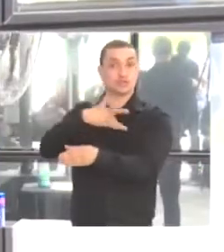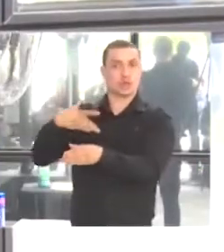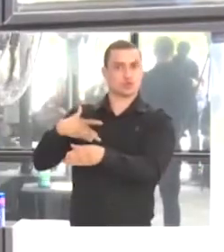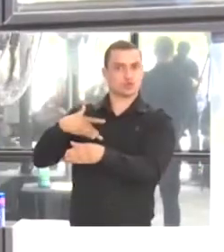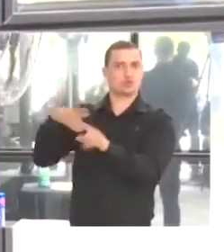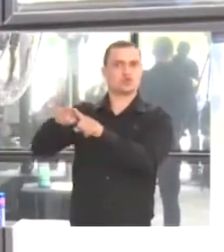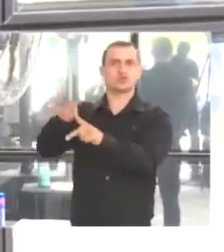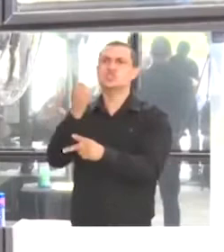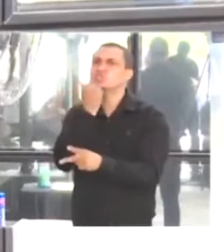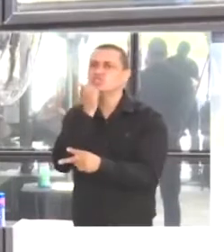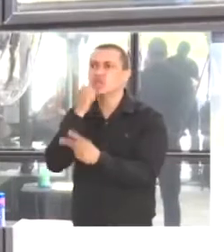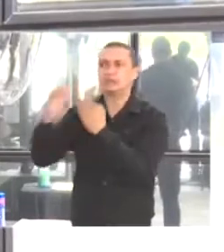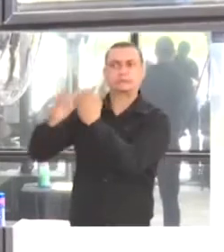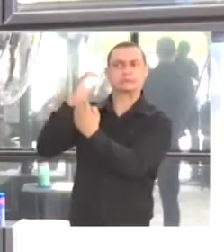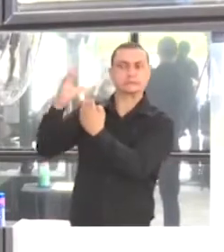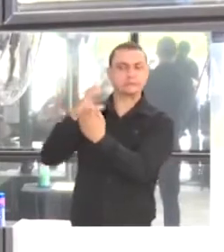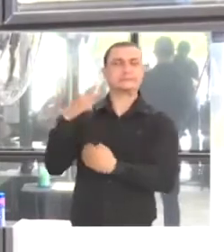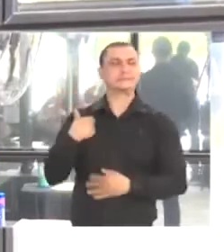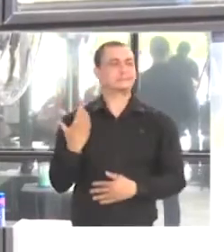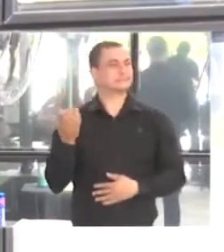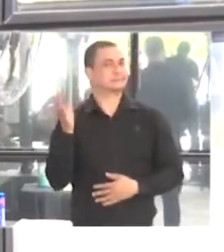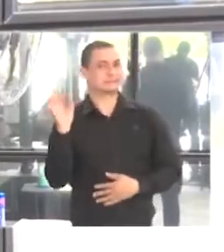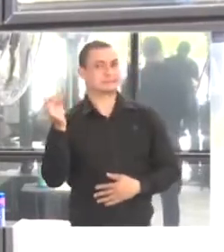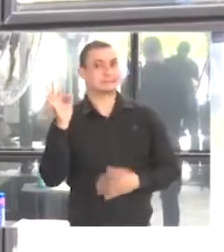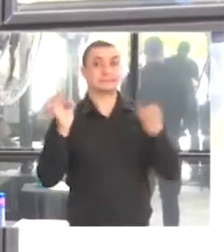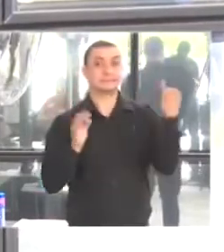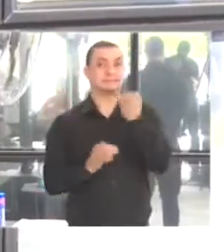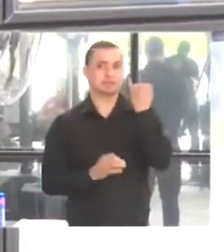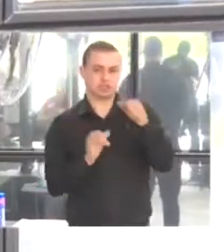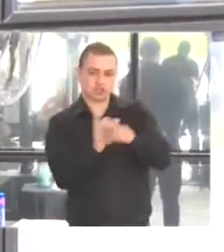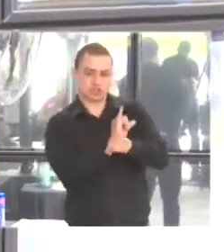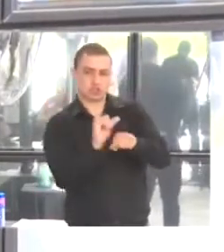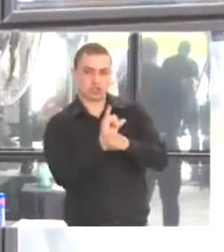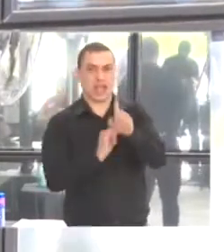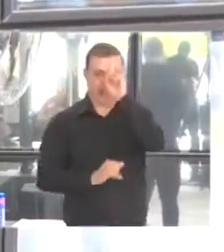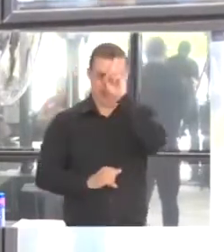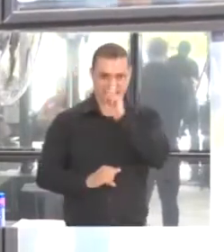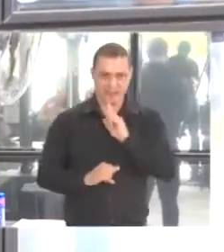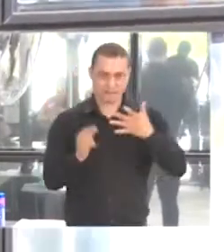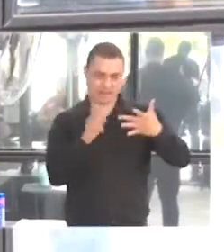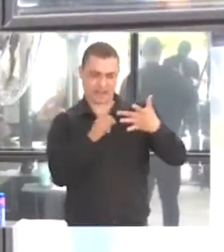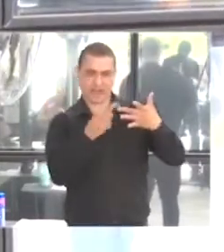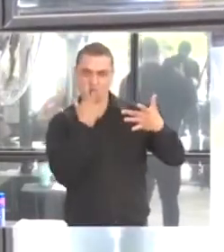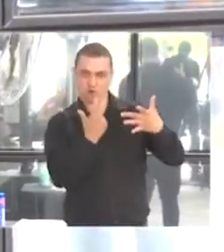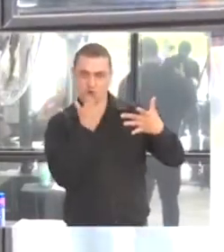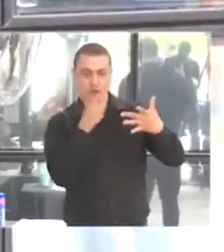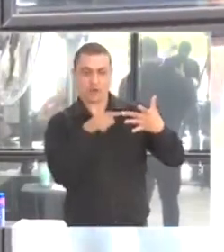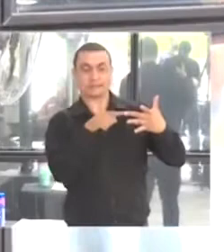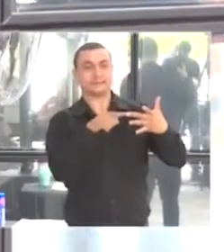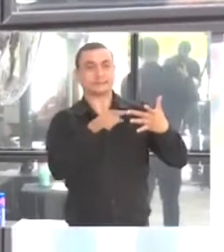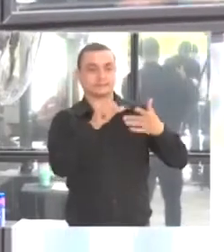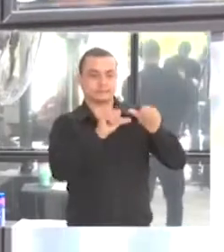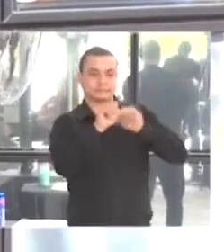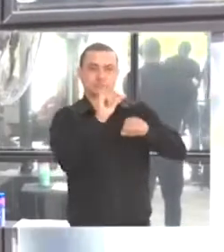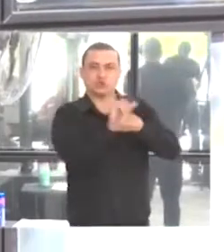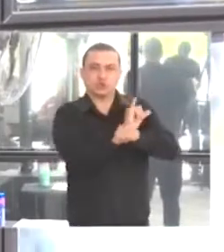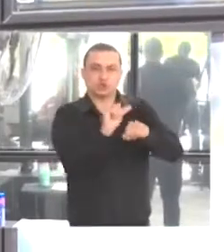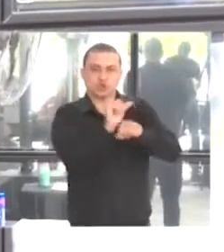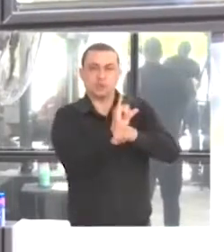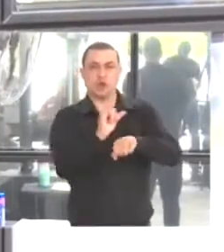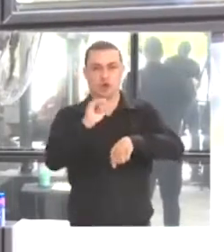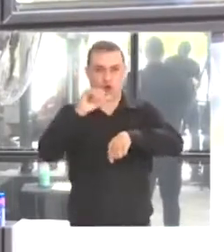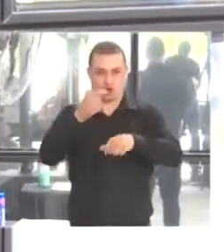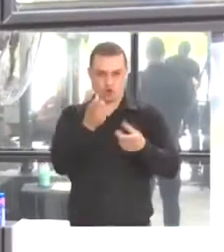da ciência, nós vimos que era muito importante realizar um ajuste na fase amarela para a expansão do funcionamento